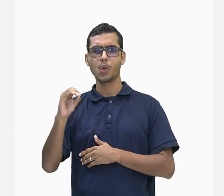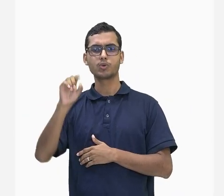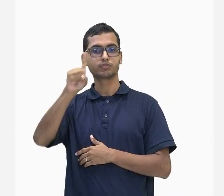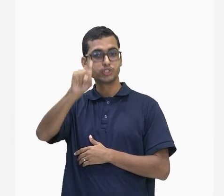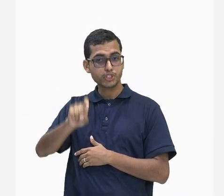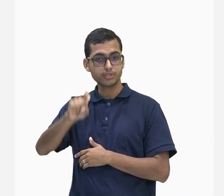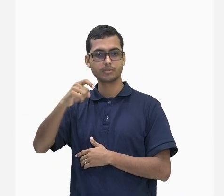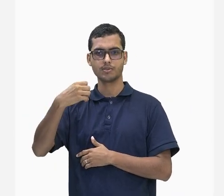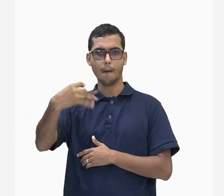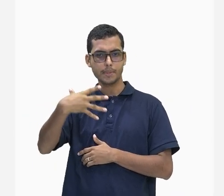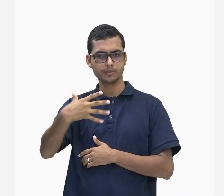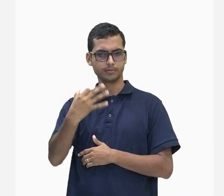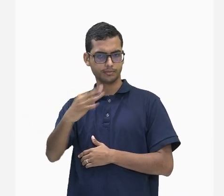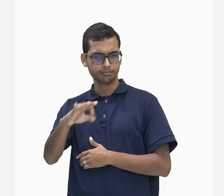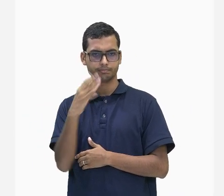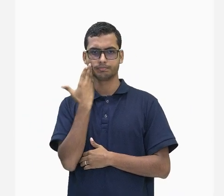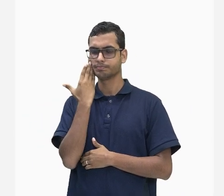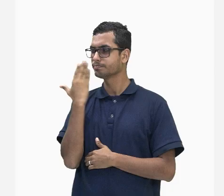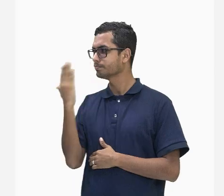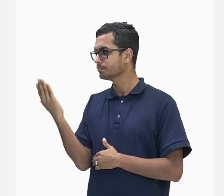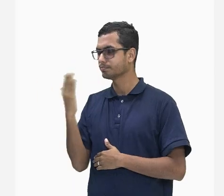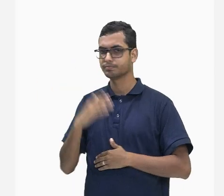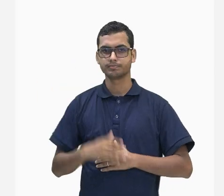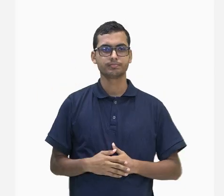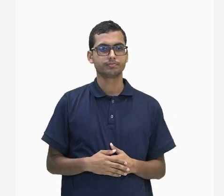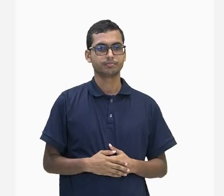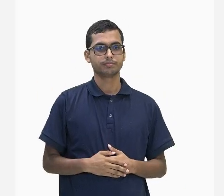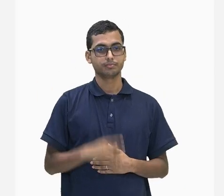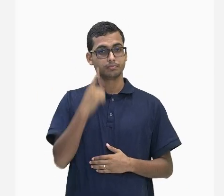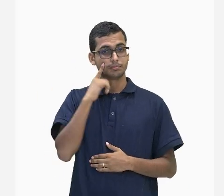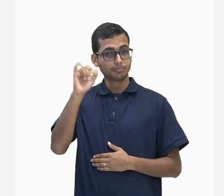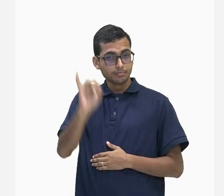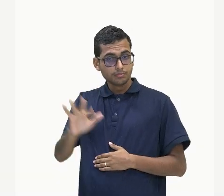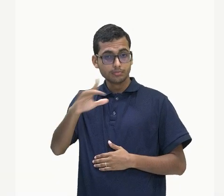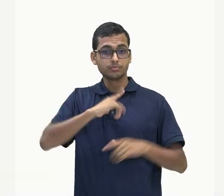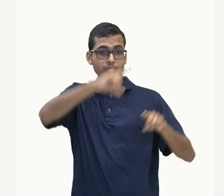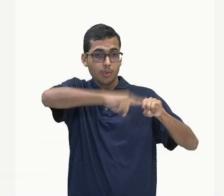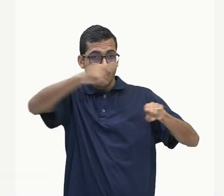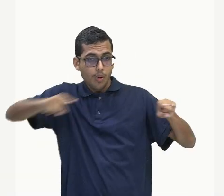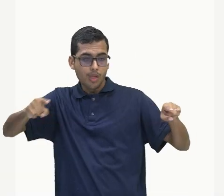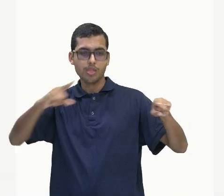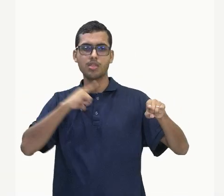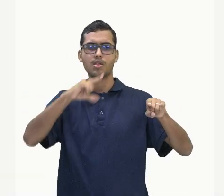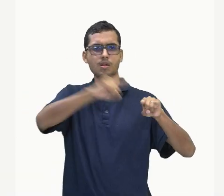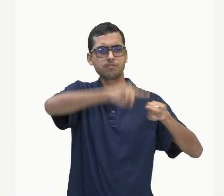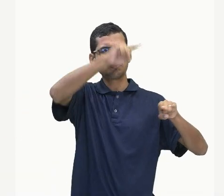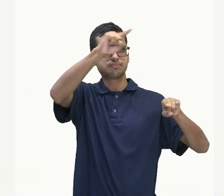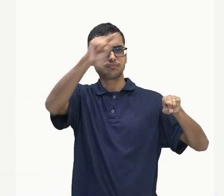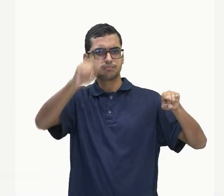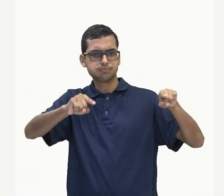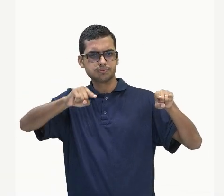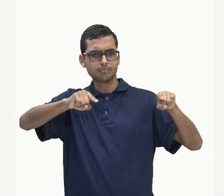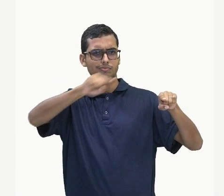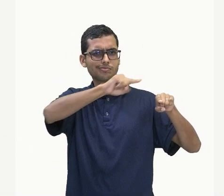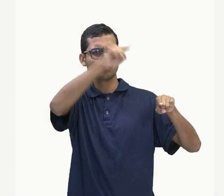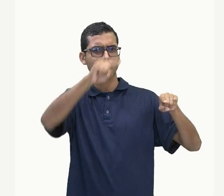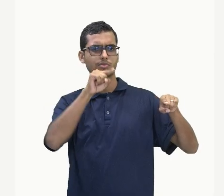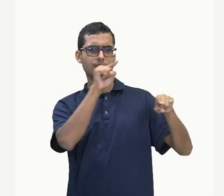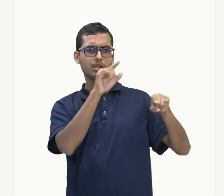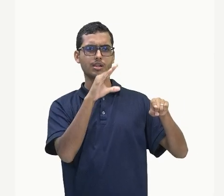ondas eletromagnéticas. Percebam que, na nossa imagem, nós temos a crista, que é o ponto mais alto da